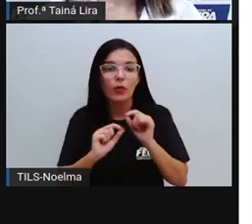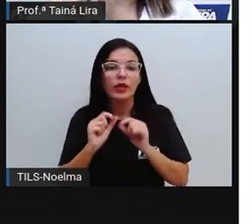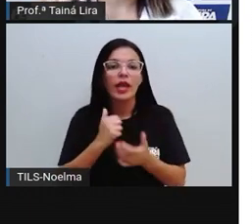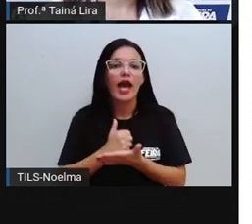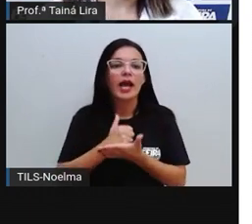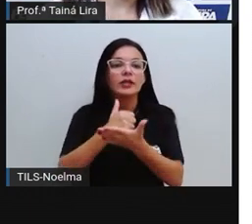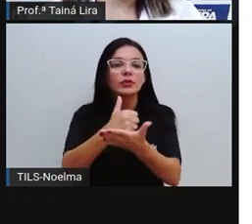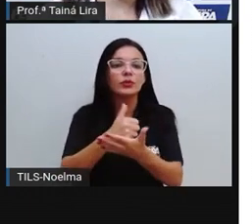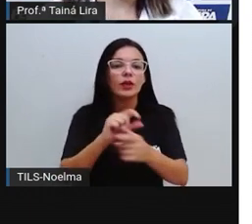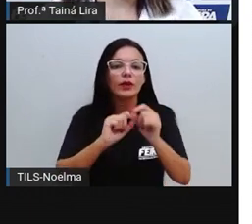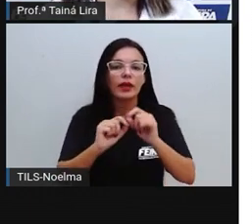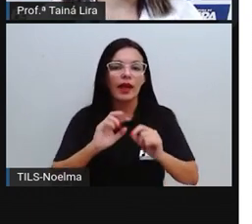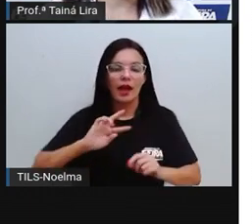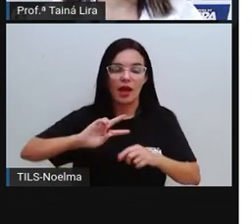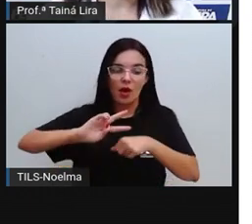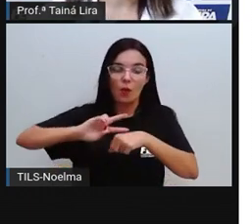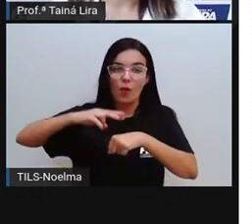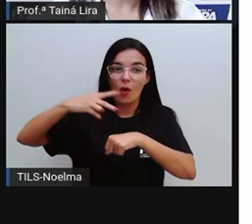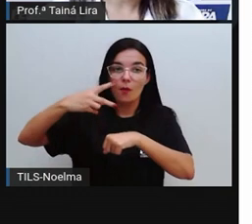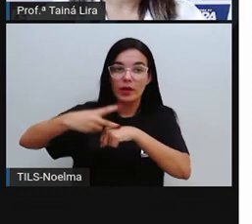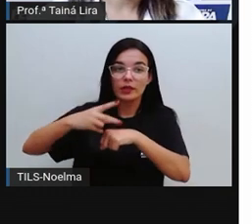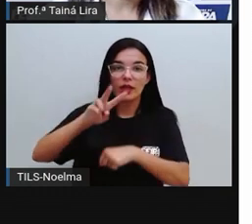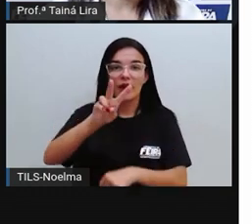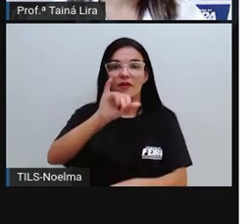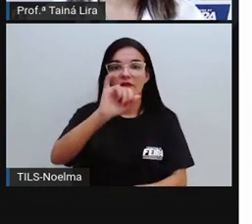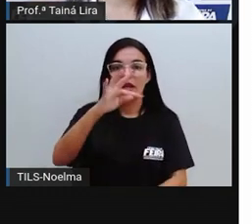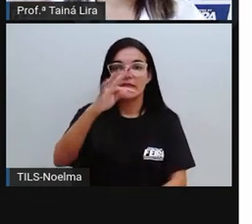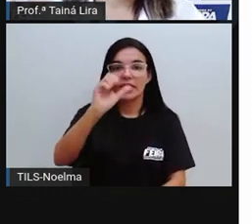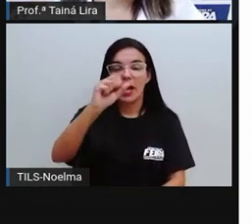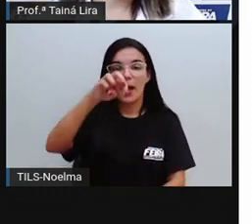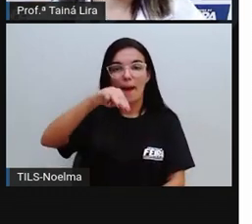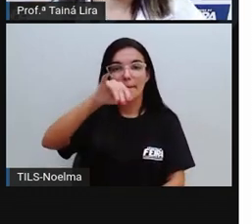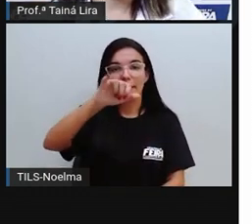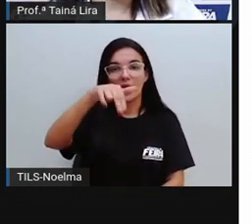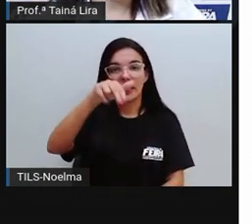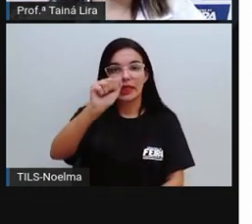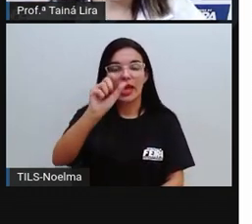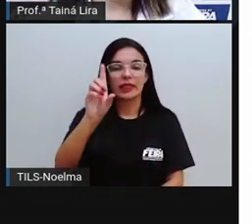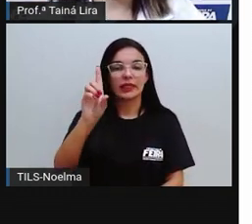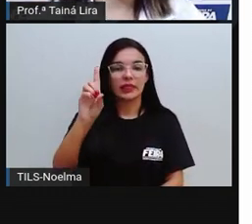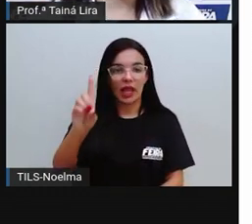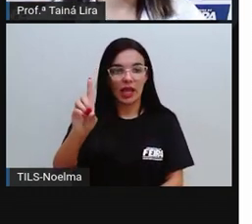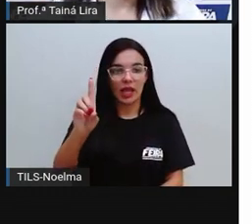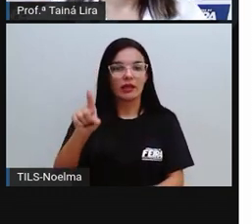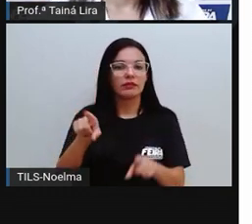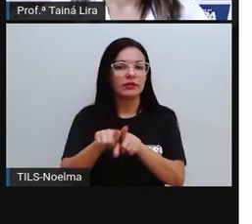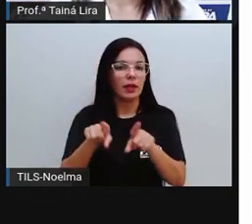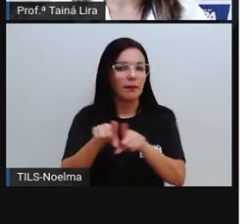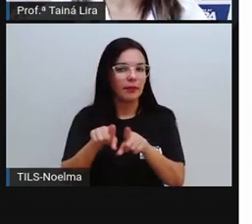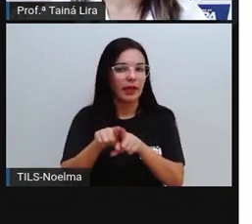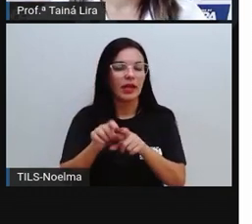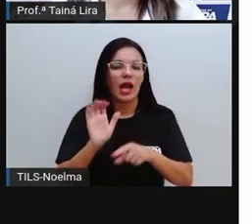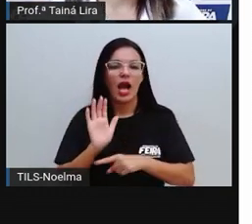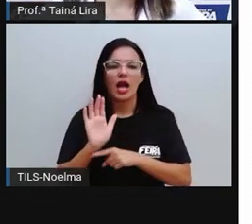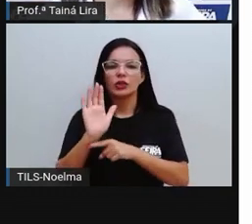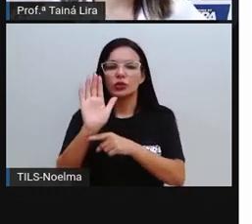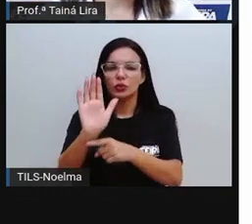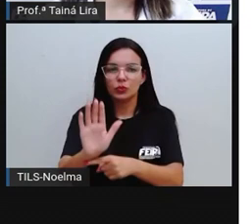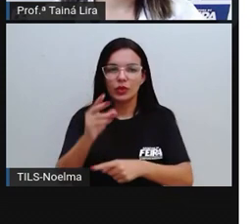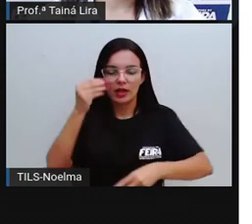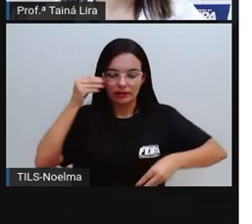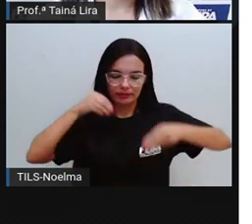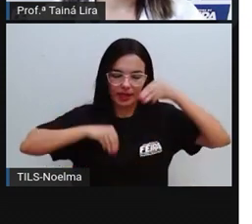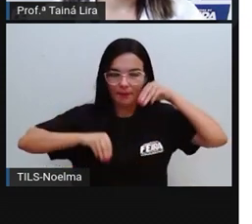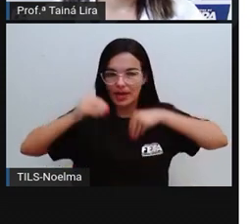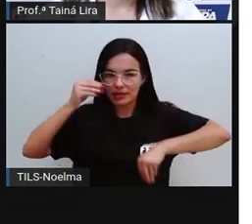é importantíssima para o nosso organismo. Ela diminui também o risco de depressão, melhora a qualidade